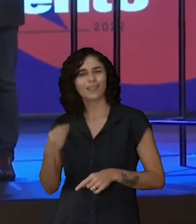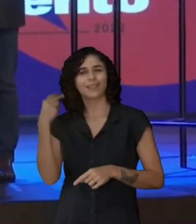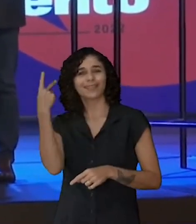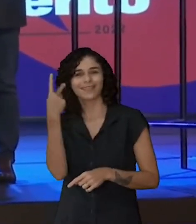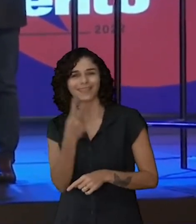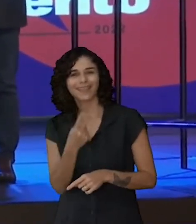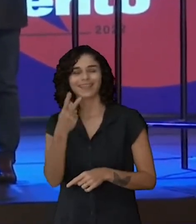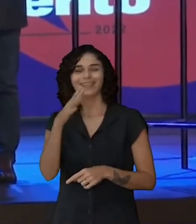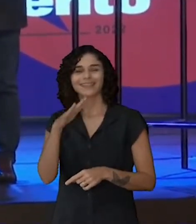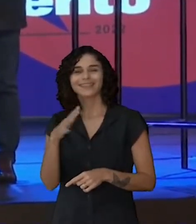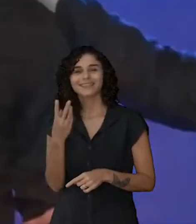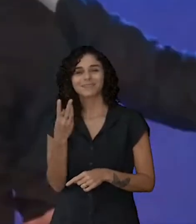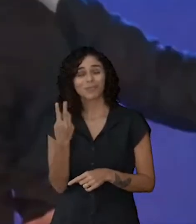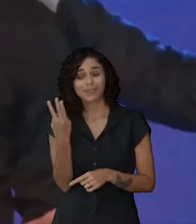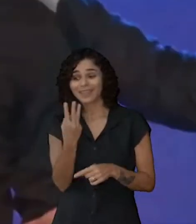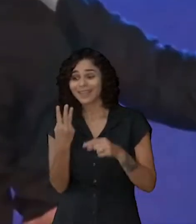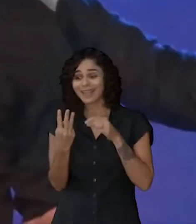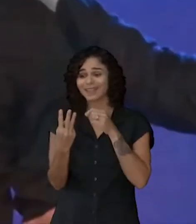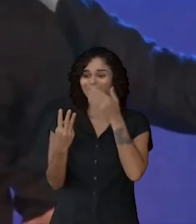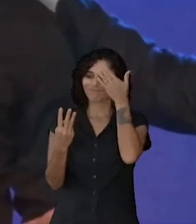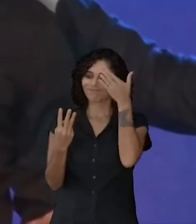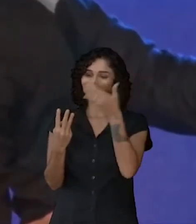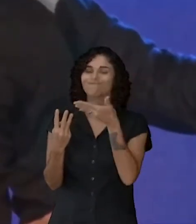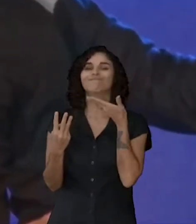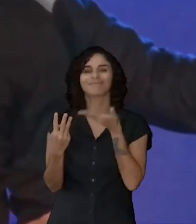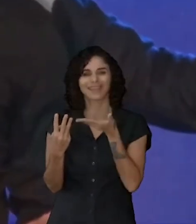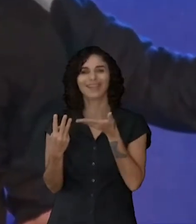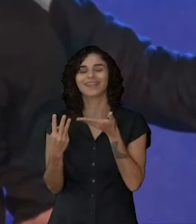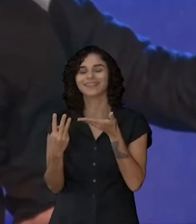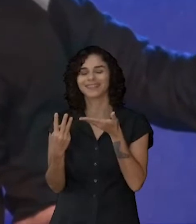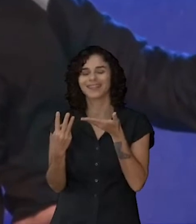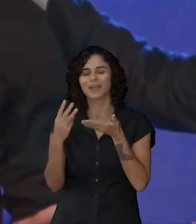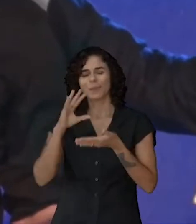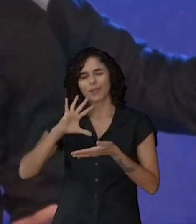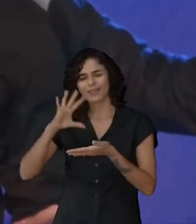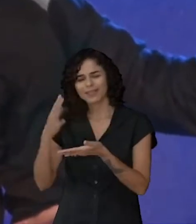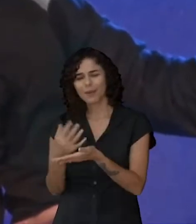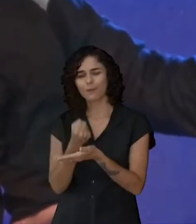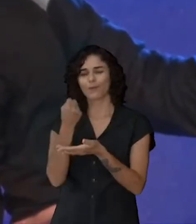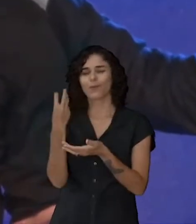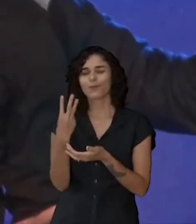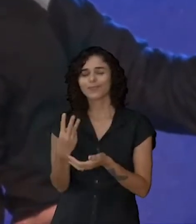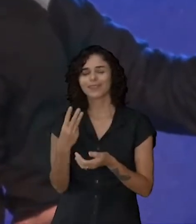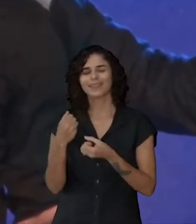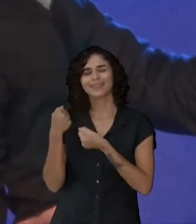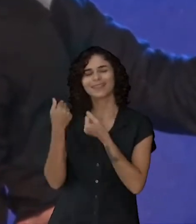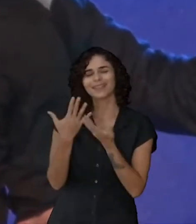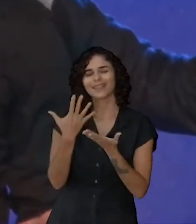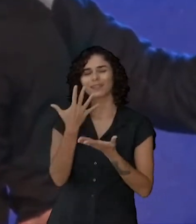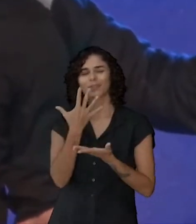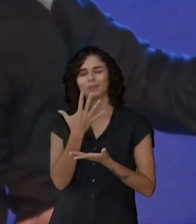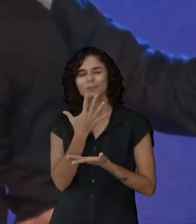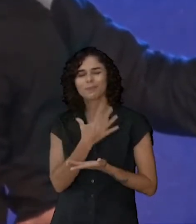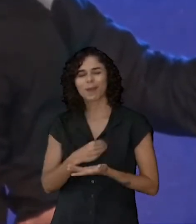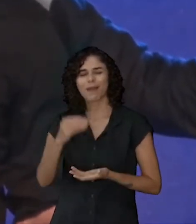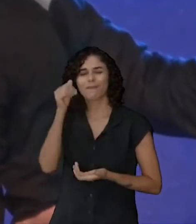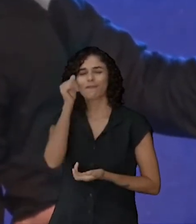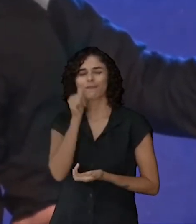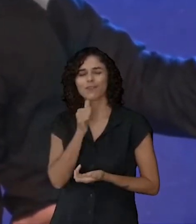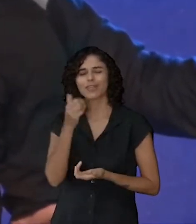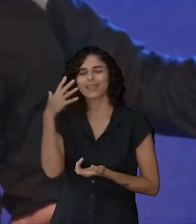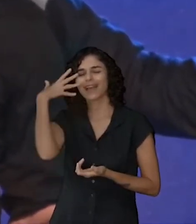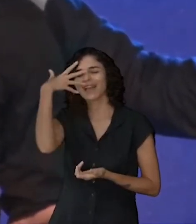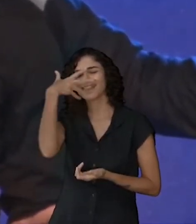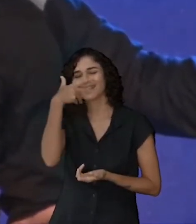eles, salvando-os, dando um ao outro, dando uma filha linda,